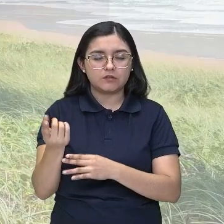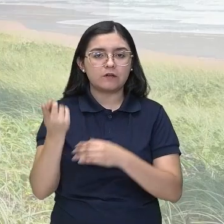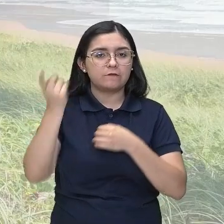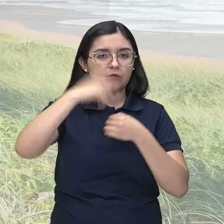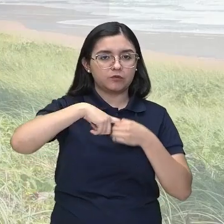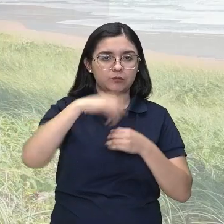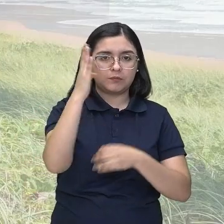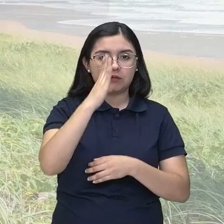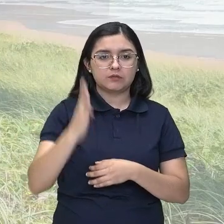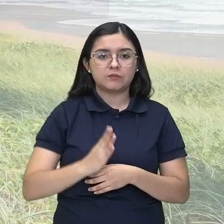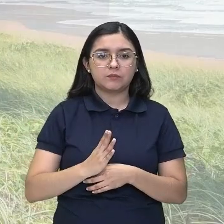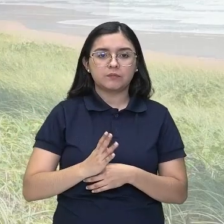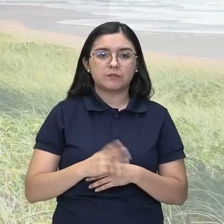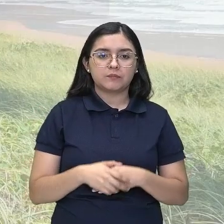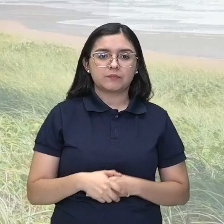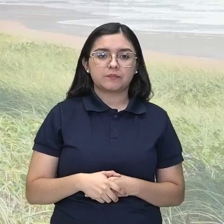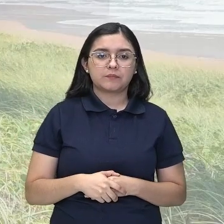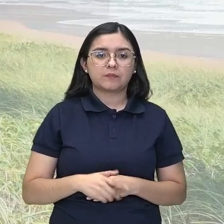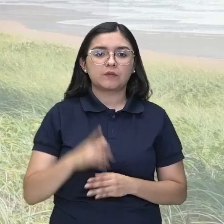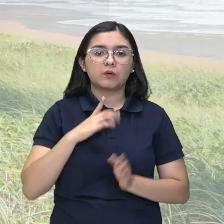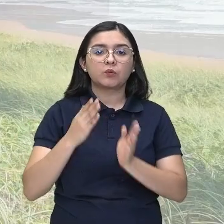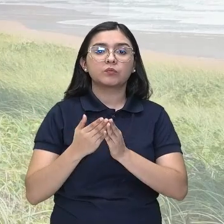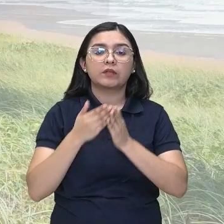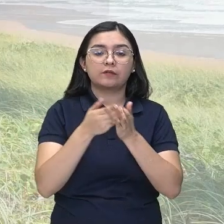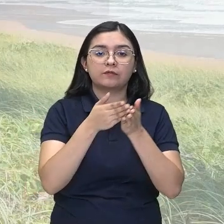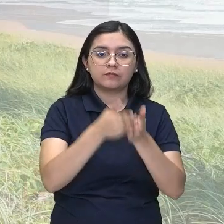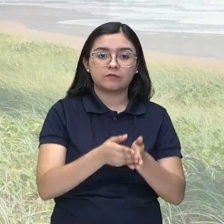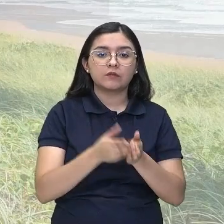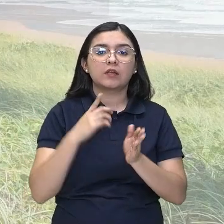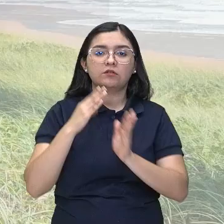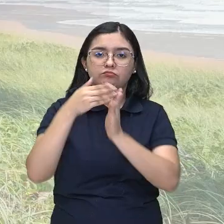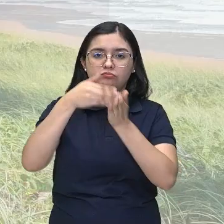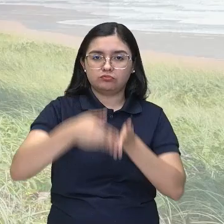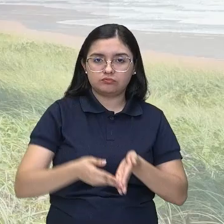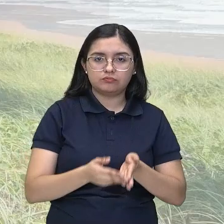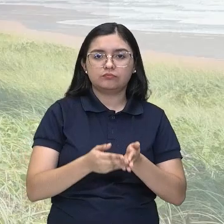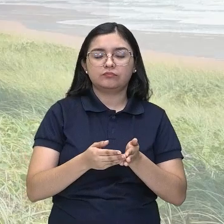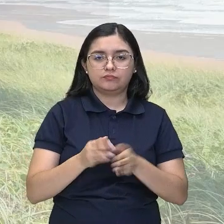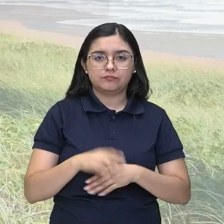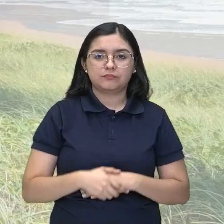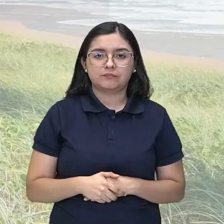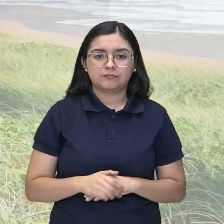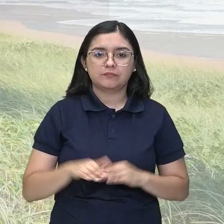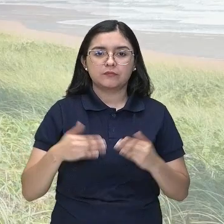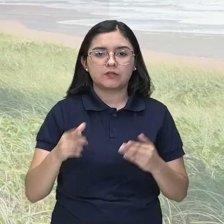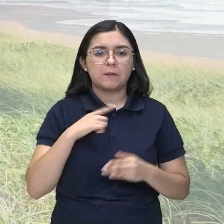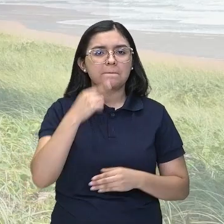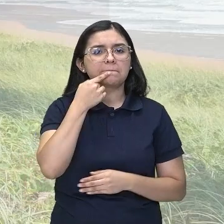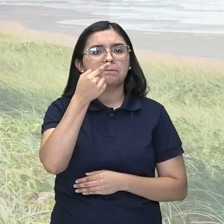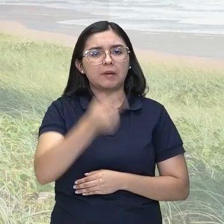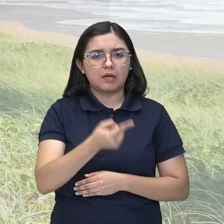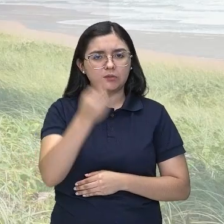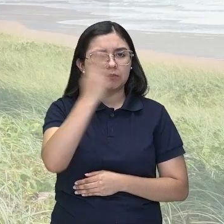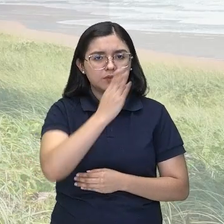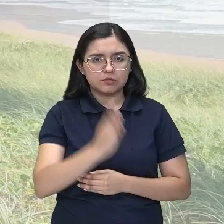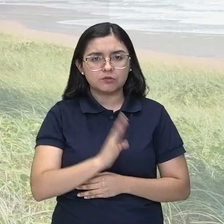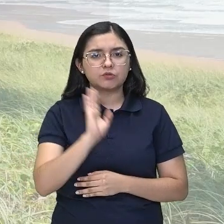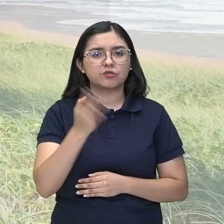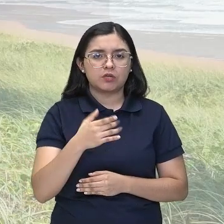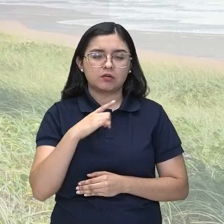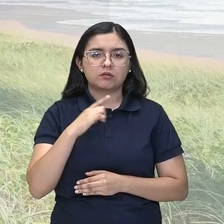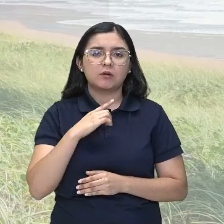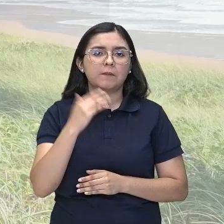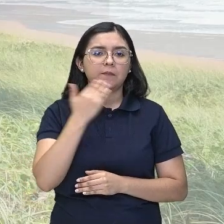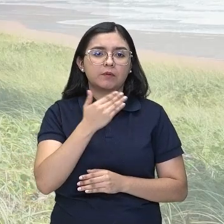retornou para o Brasil, o navio em que ele estava afundou. Já na costa brasileira, bem perto, afundou.